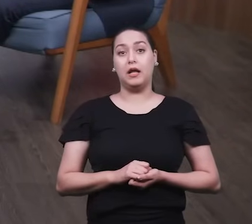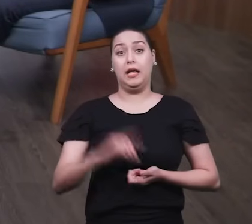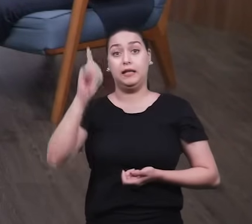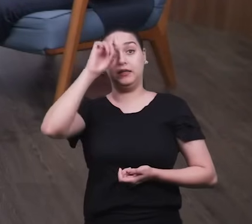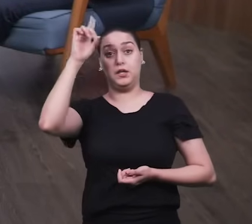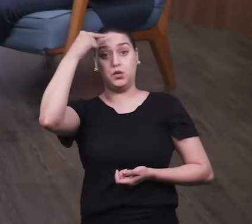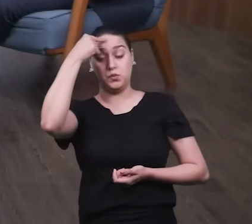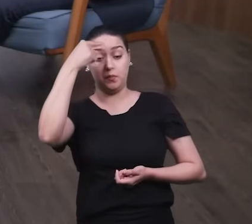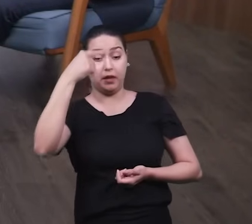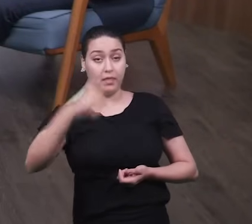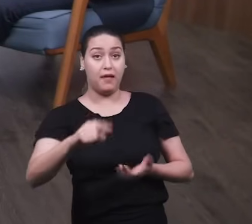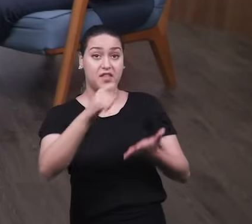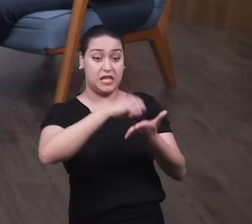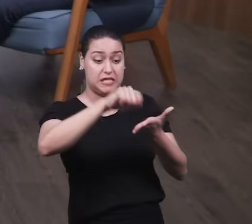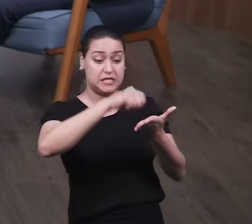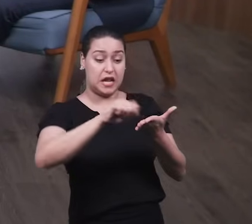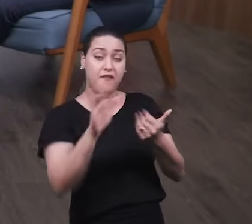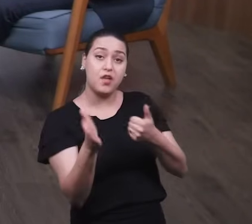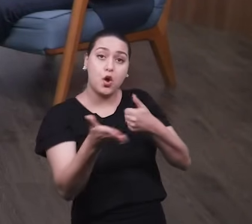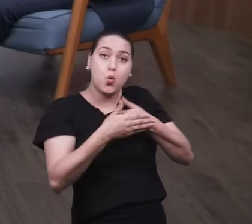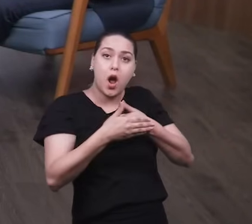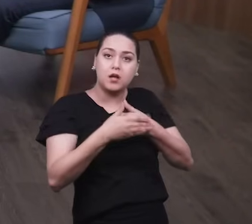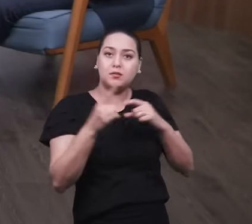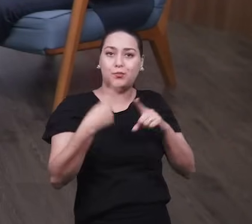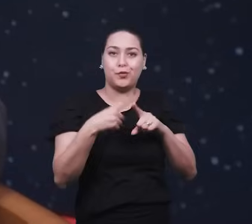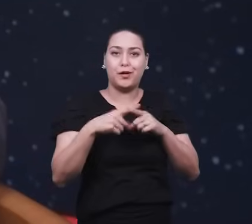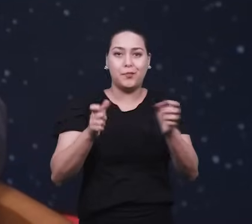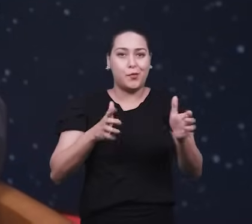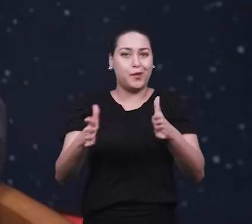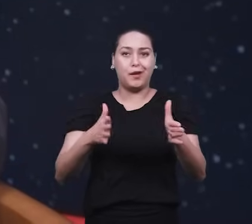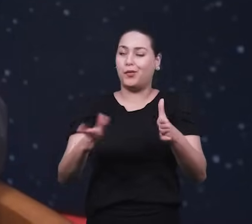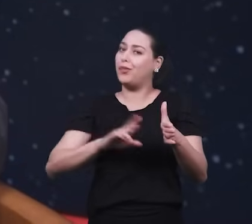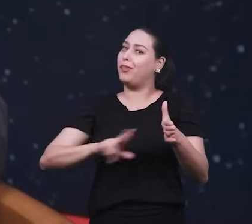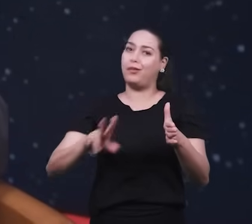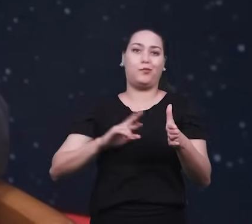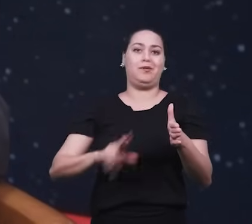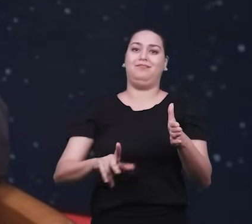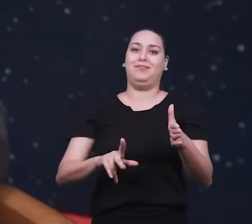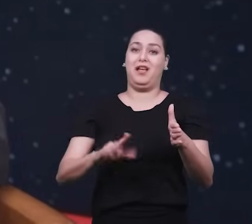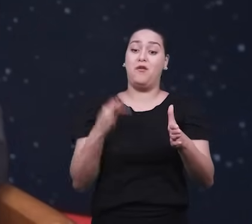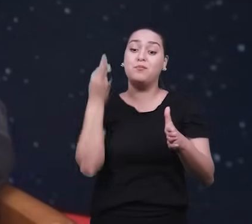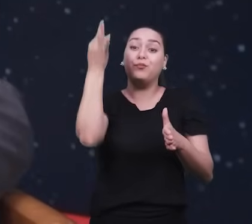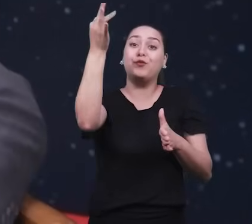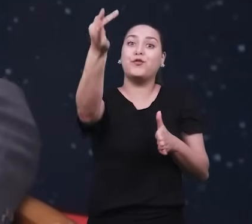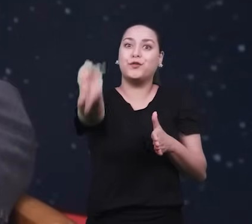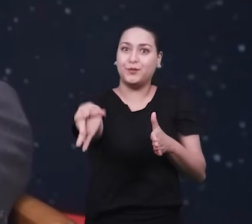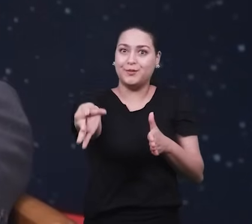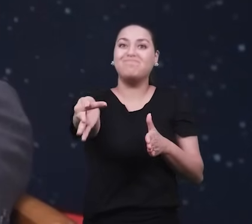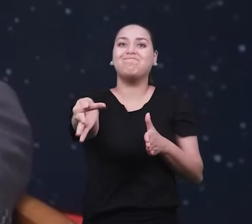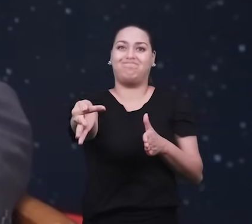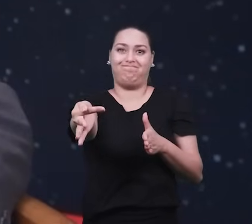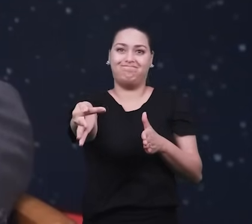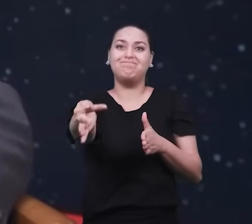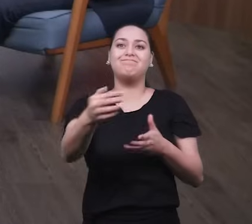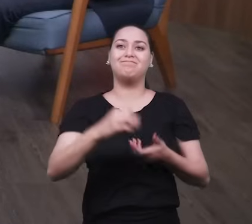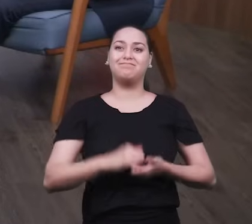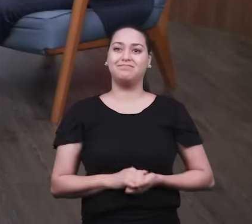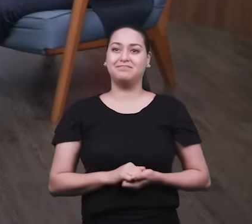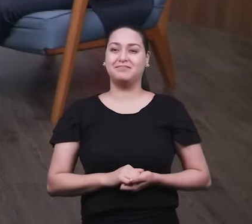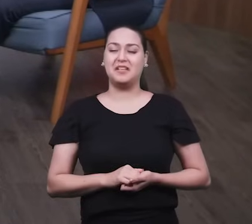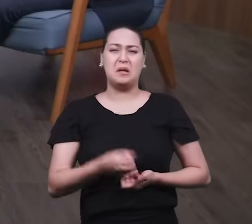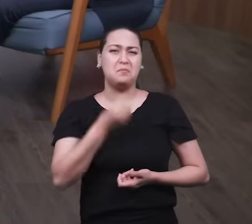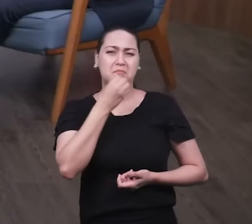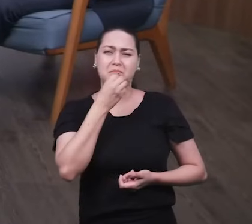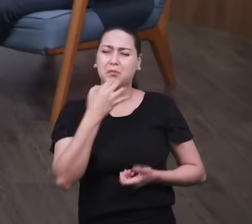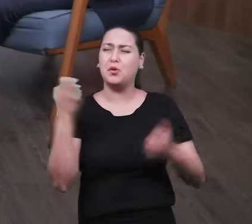e sela, porque ainda não é para esses dias, para tempos futuros a visão. Muitas glória vezes na palavra, né? Trata e dessa maneira. Bendito seja o Senhor,